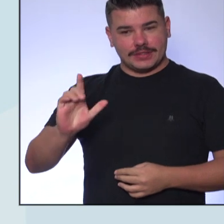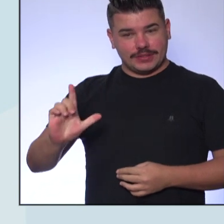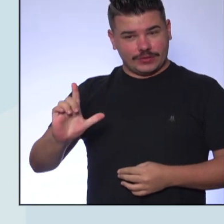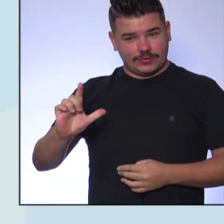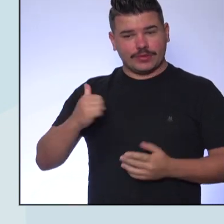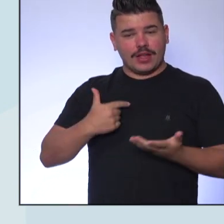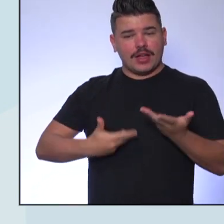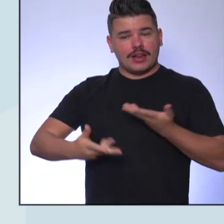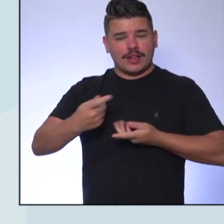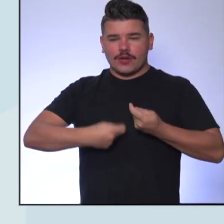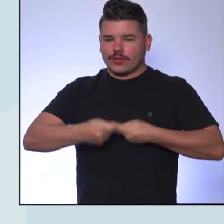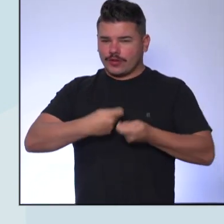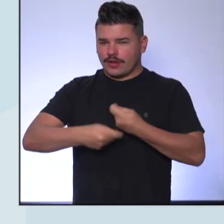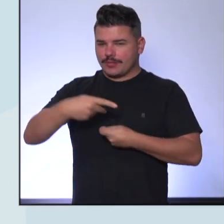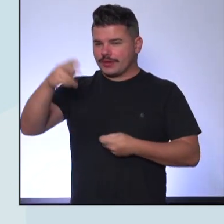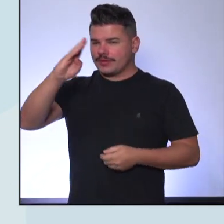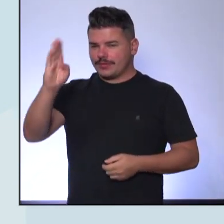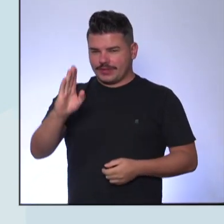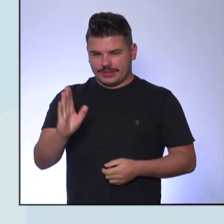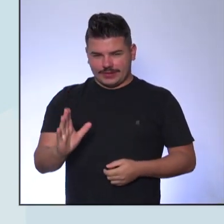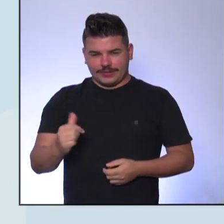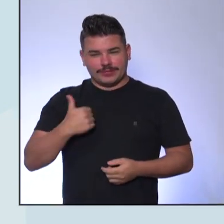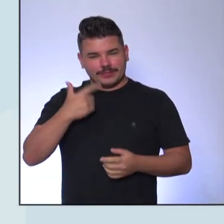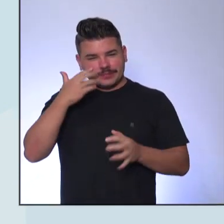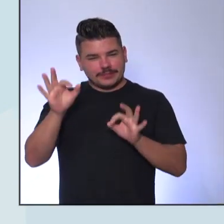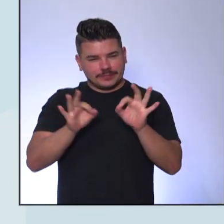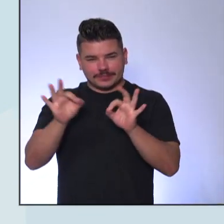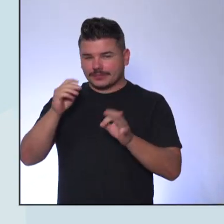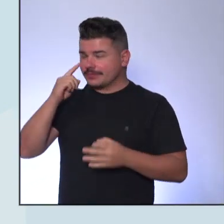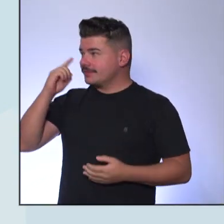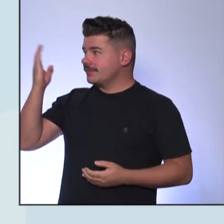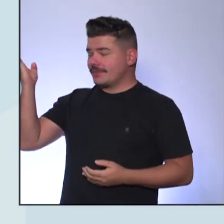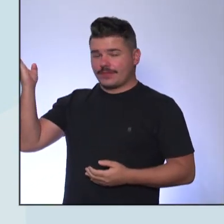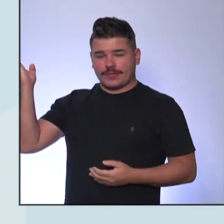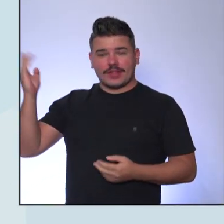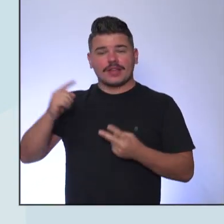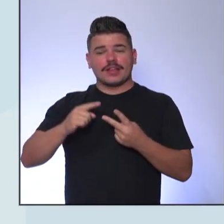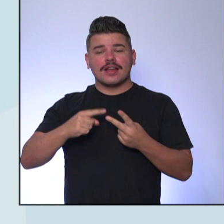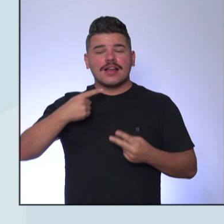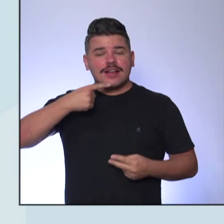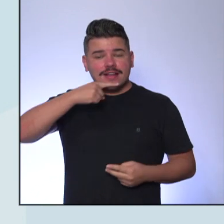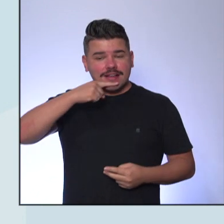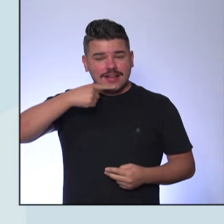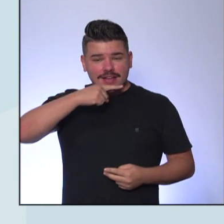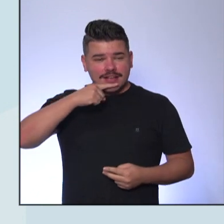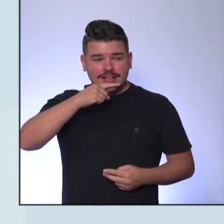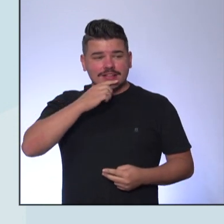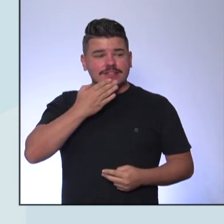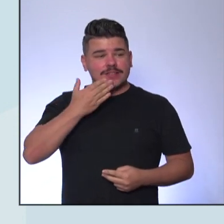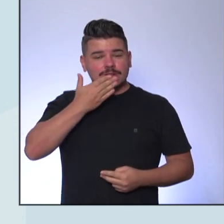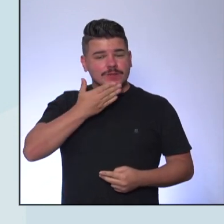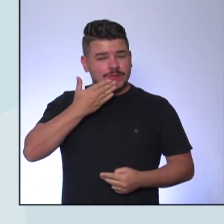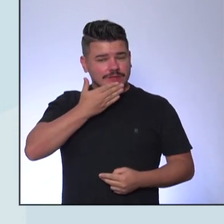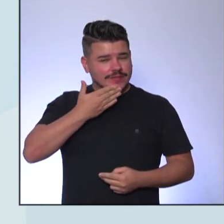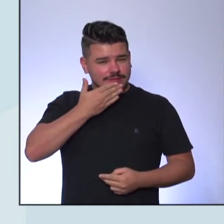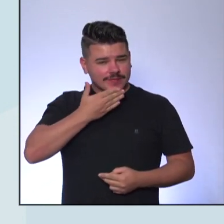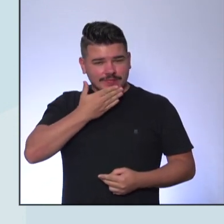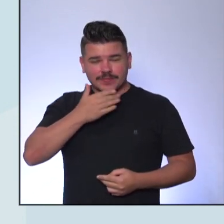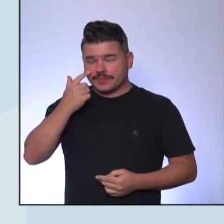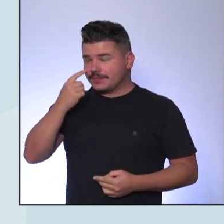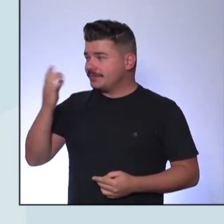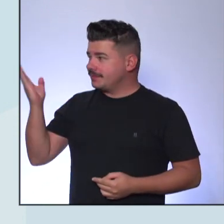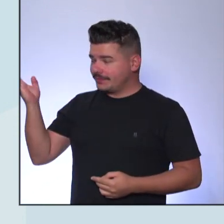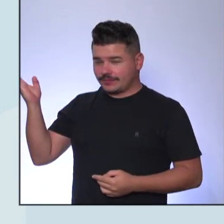nesse momento, extrativismo vegetal, lembrando disso, extrativismo. Depois nós temos a cana-de-açúcar, que serviu de